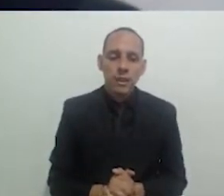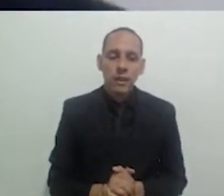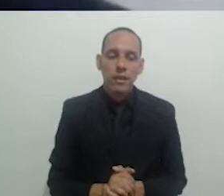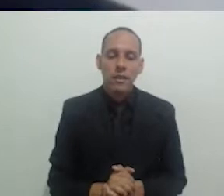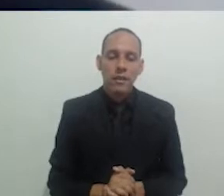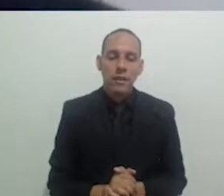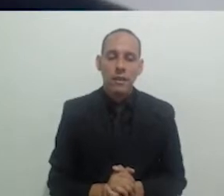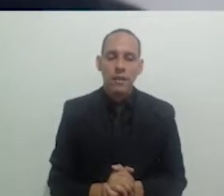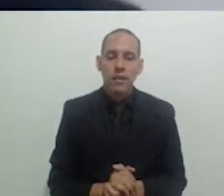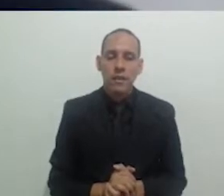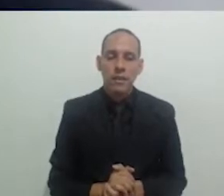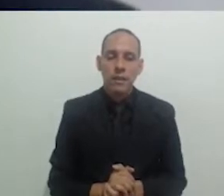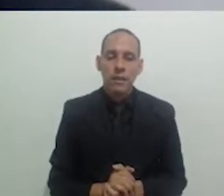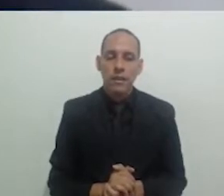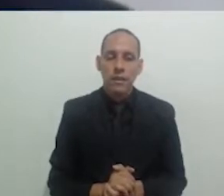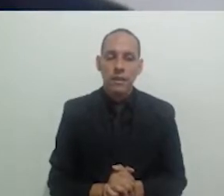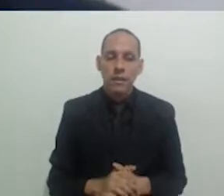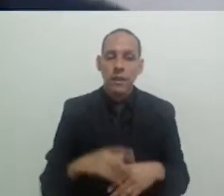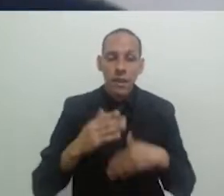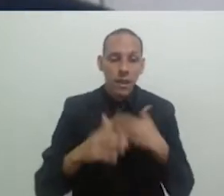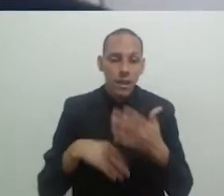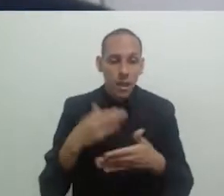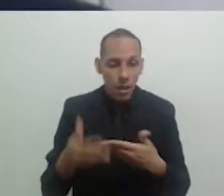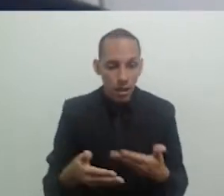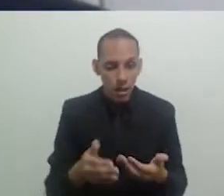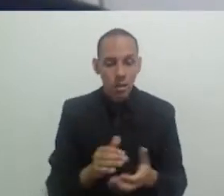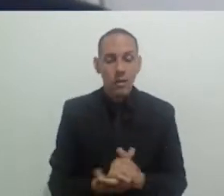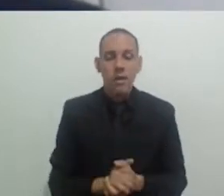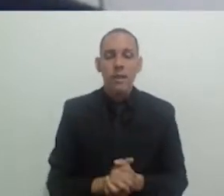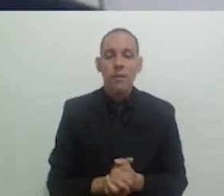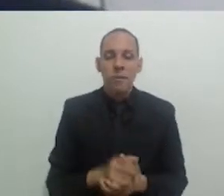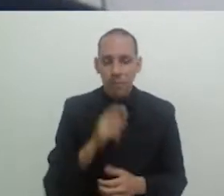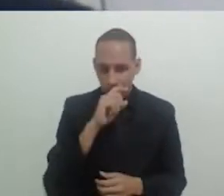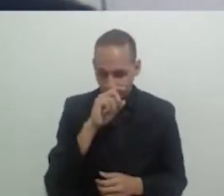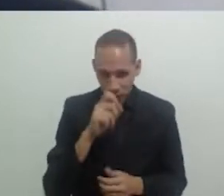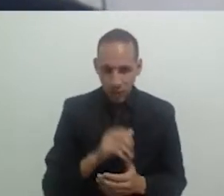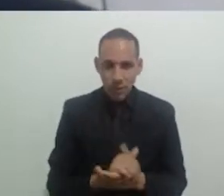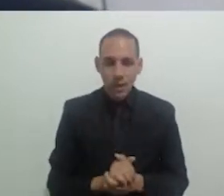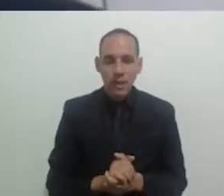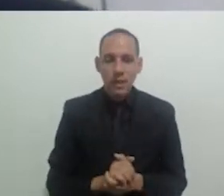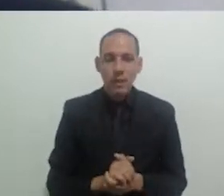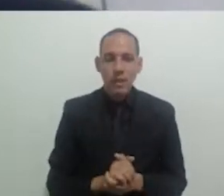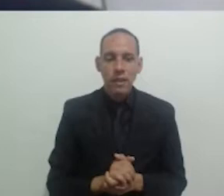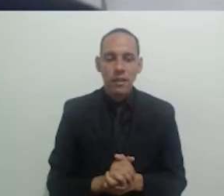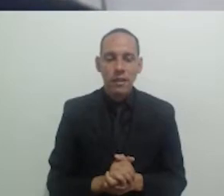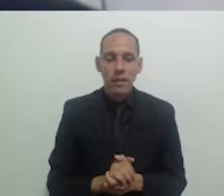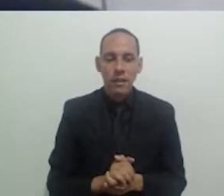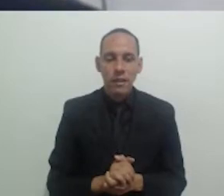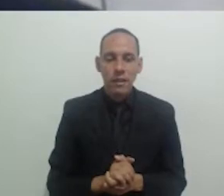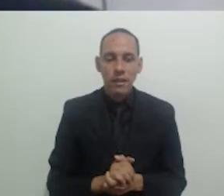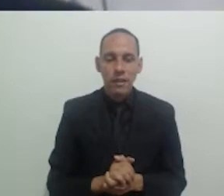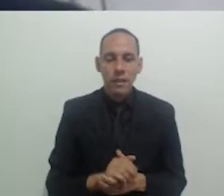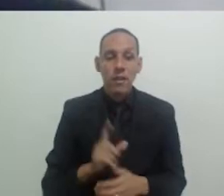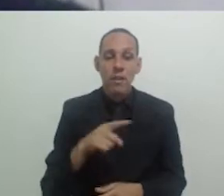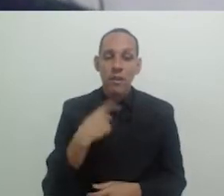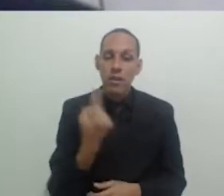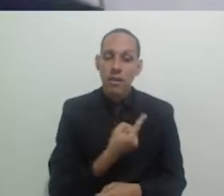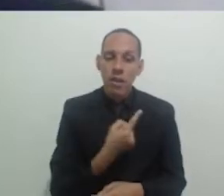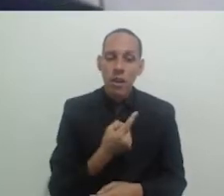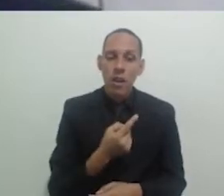Após a publicação do aviso da licitação, quando de fato se deu início à fase externa do certame, as empresas tomaram conhecimento, apresentaram suas